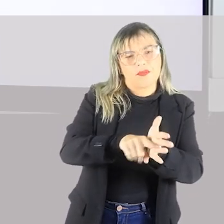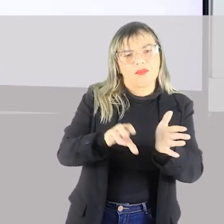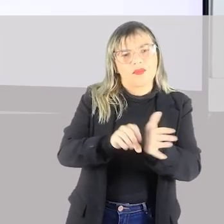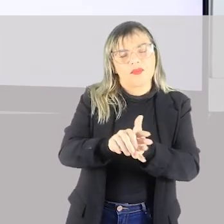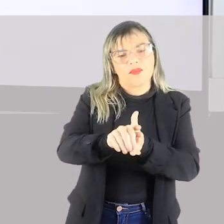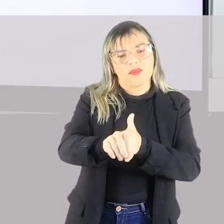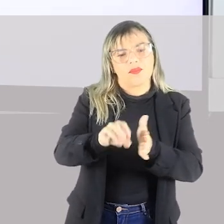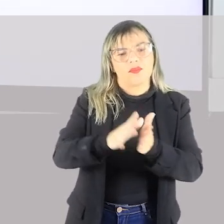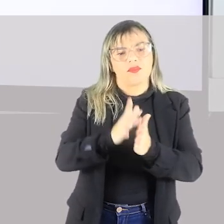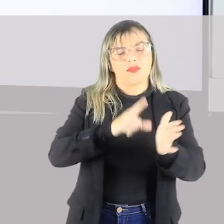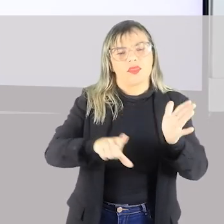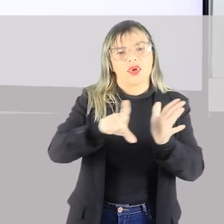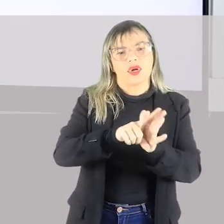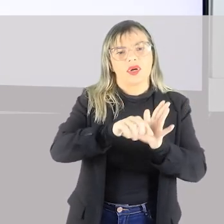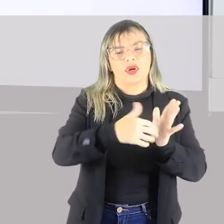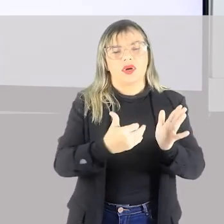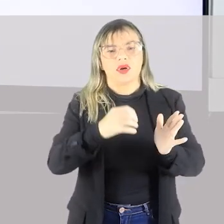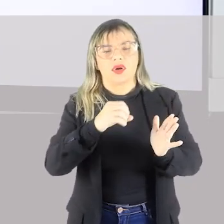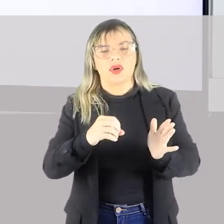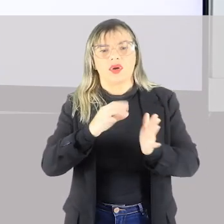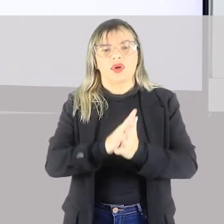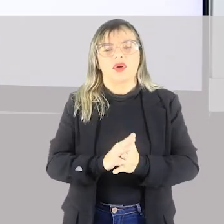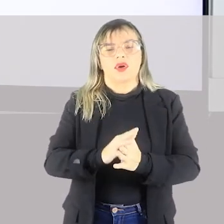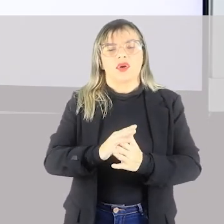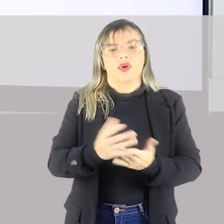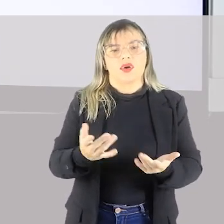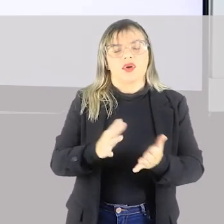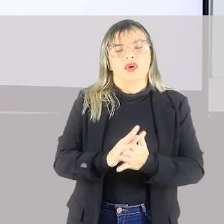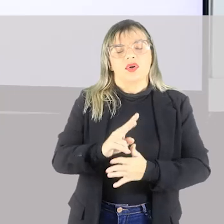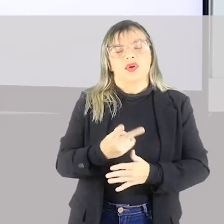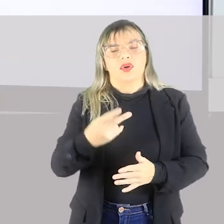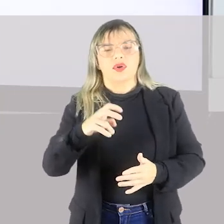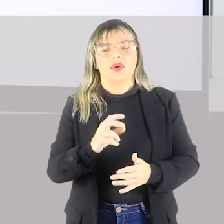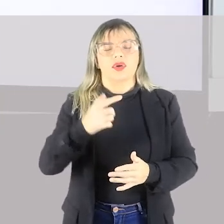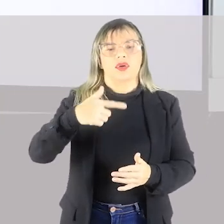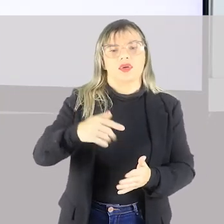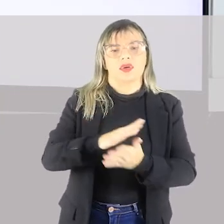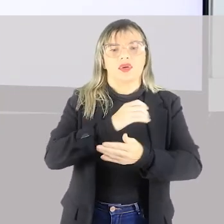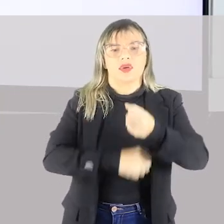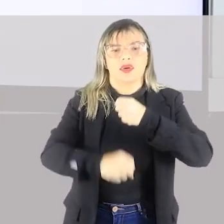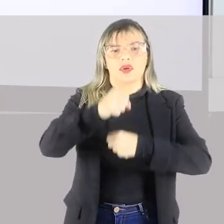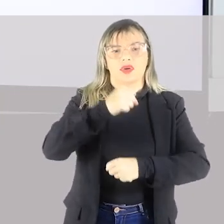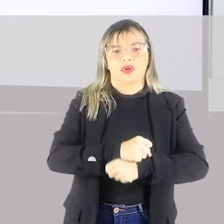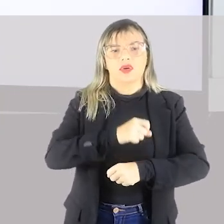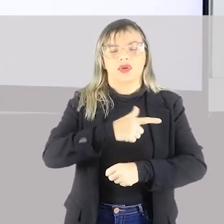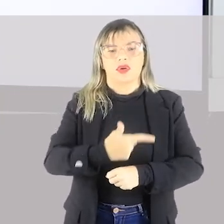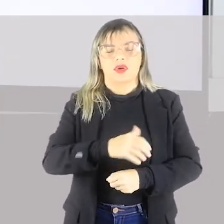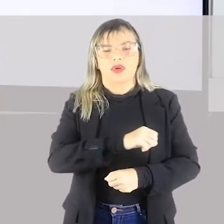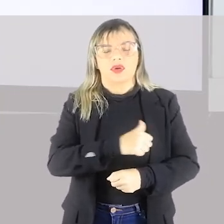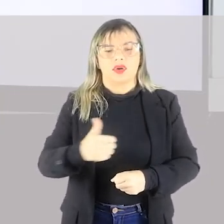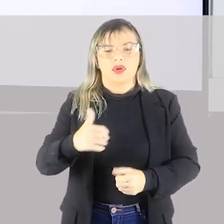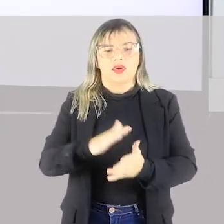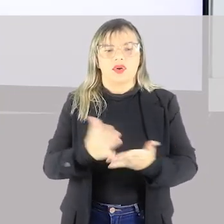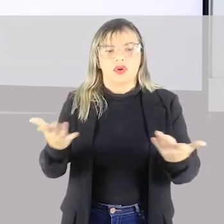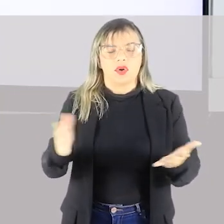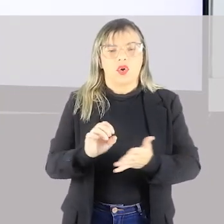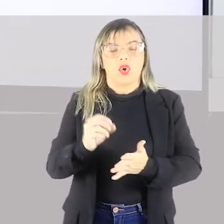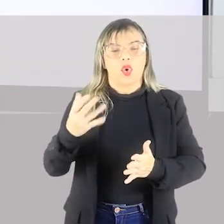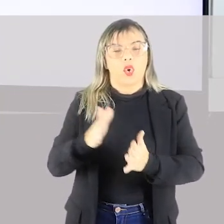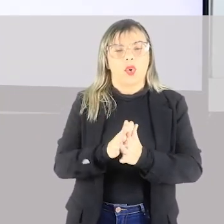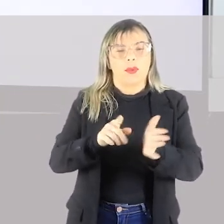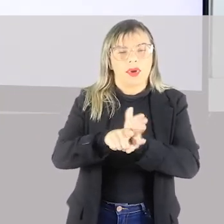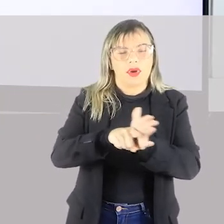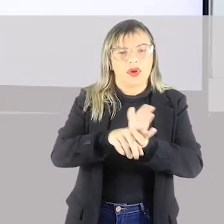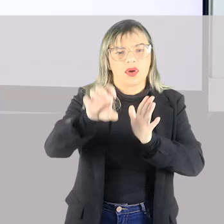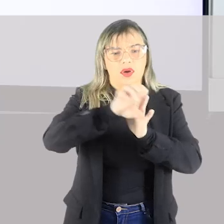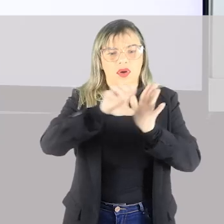Lei 10.257 de 2001. Ou então procura assim, ó, Estatuto da Cidade, que vai ter exatamente o que eu estou te